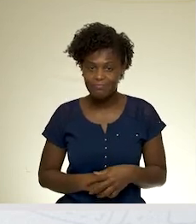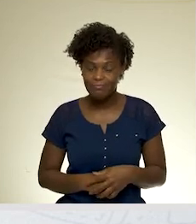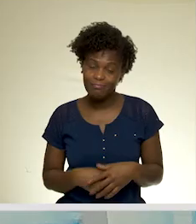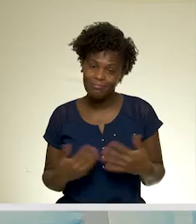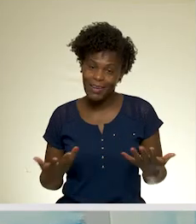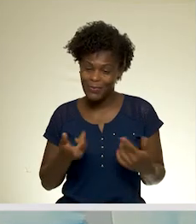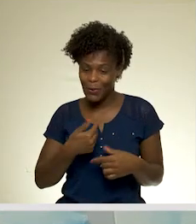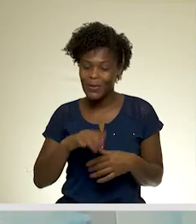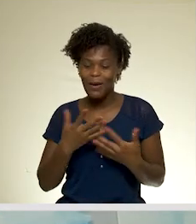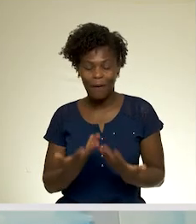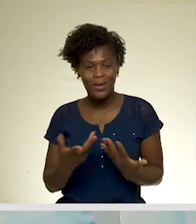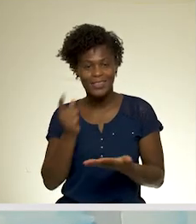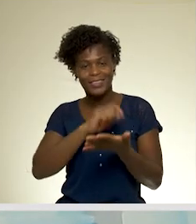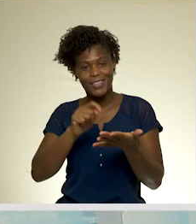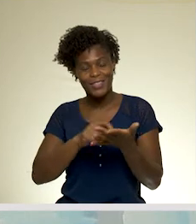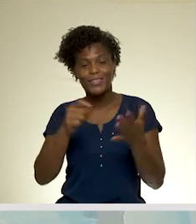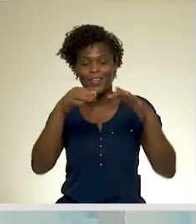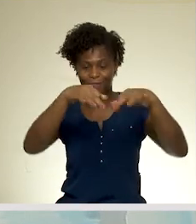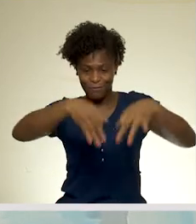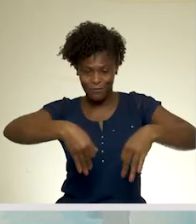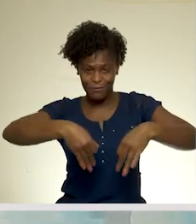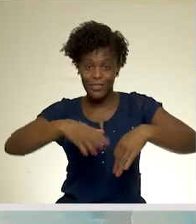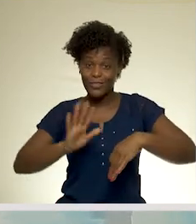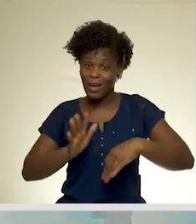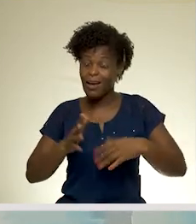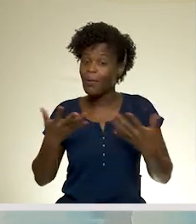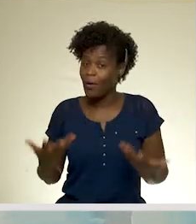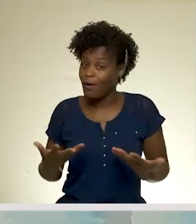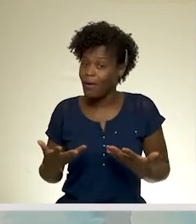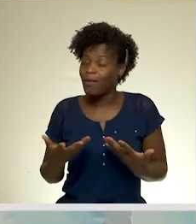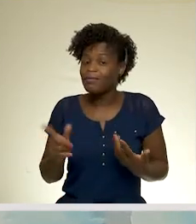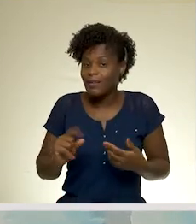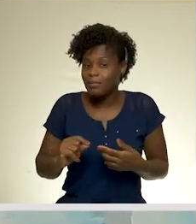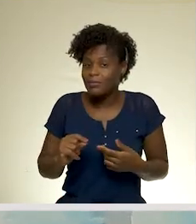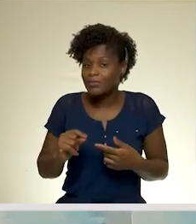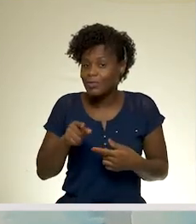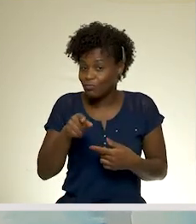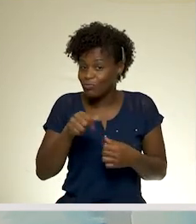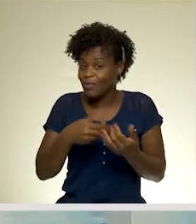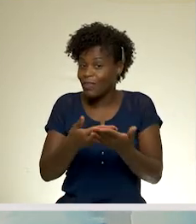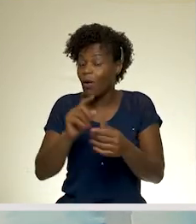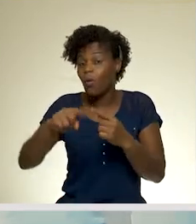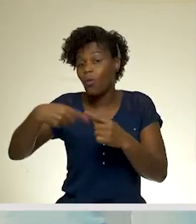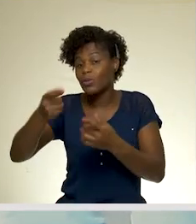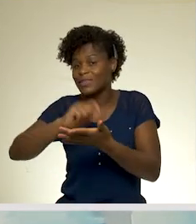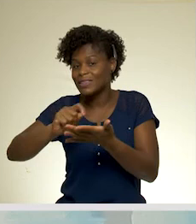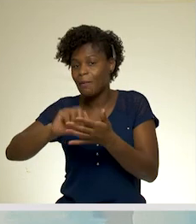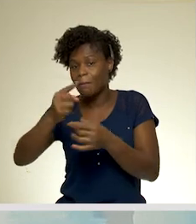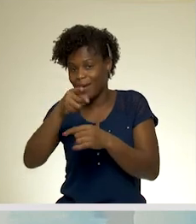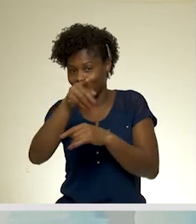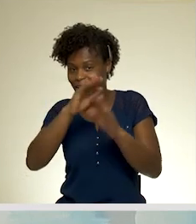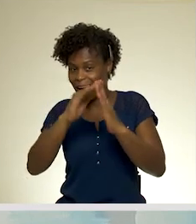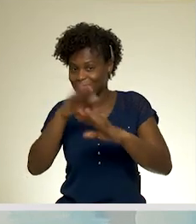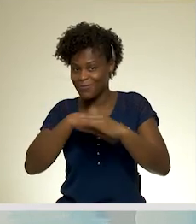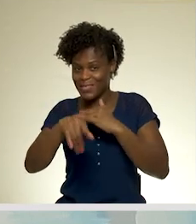Bem, terminamos de resolver o exercício. Agora, vou passar outro exercício para fazer